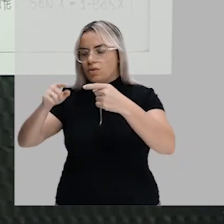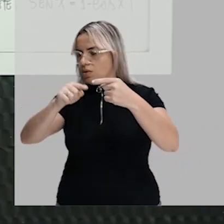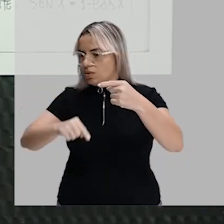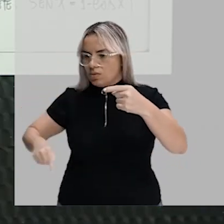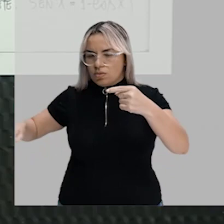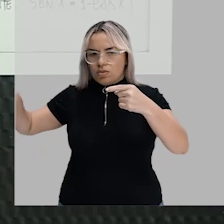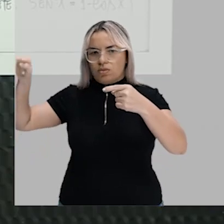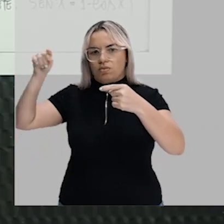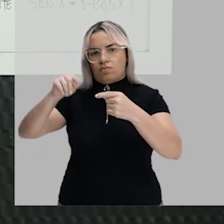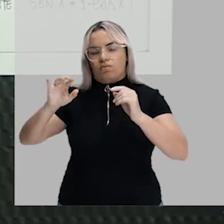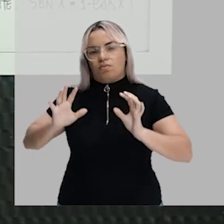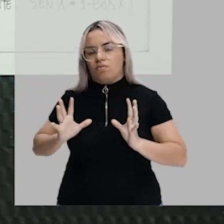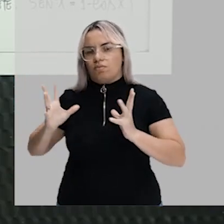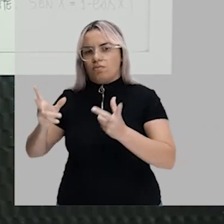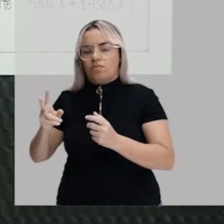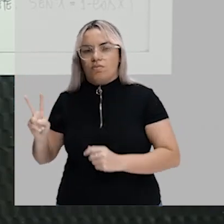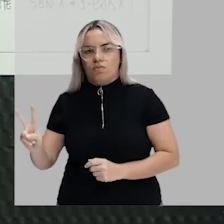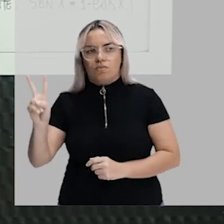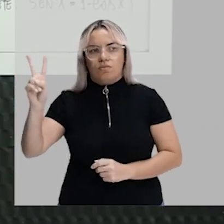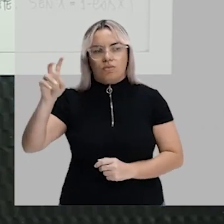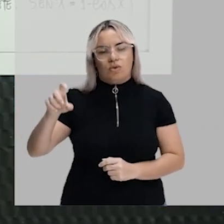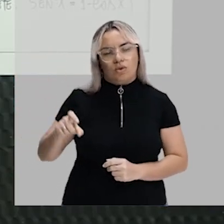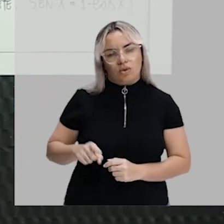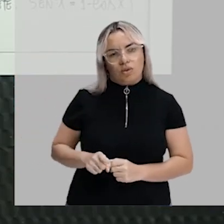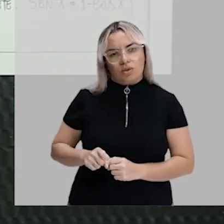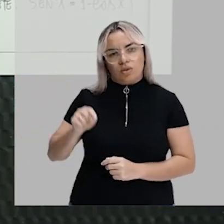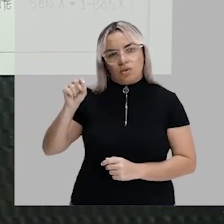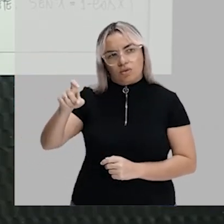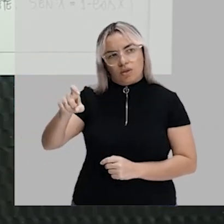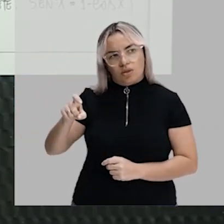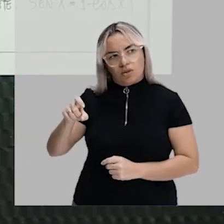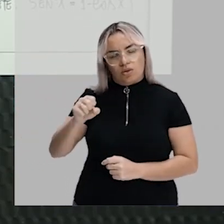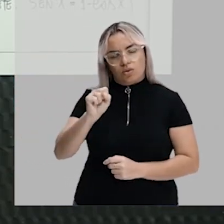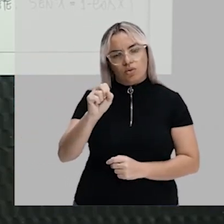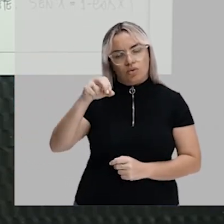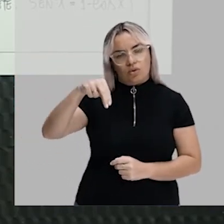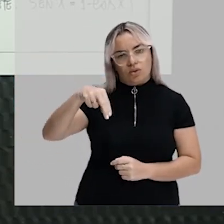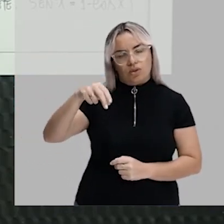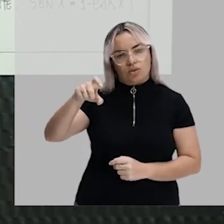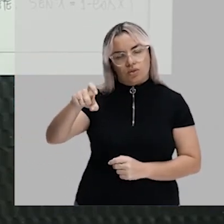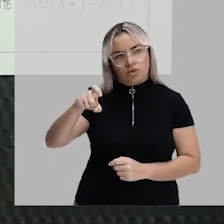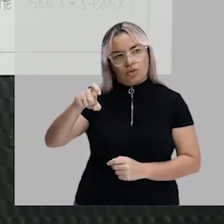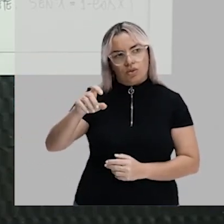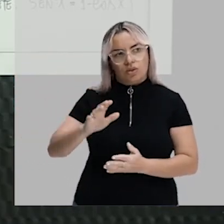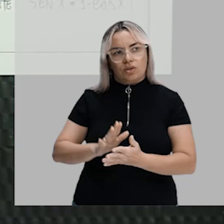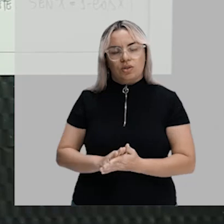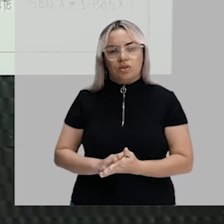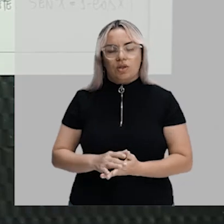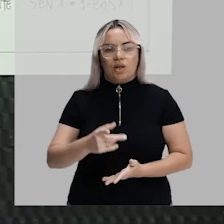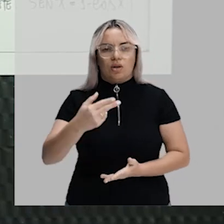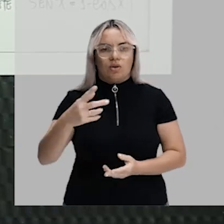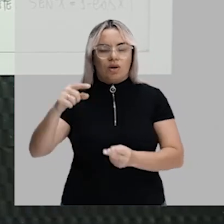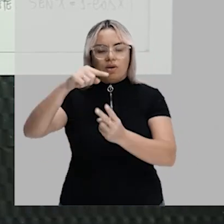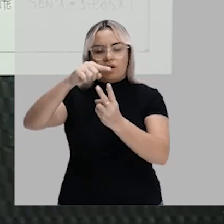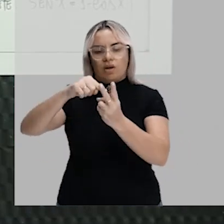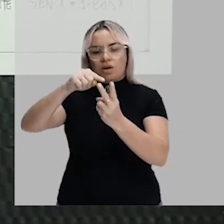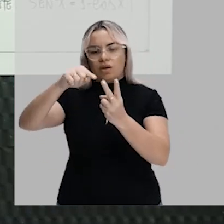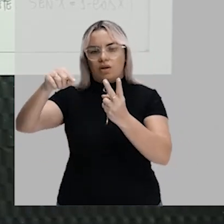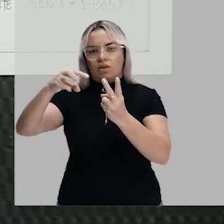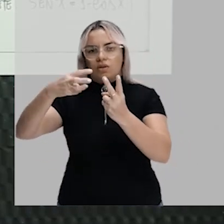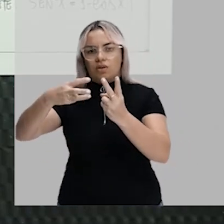todos esses valores que o seno é3 so 2 certo Vamos responder a